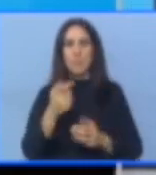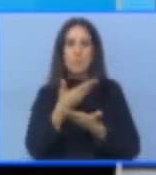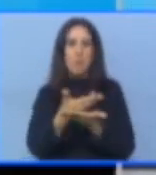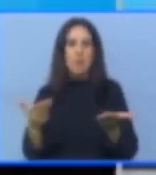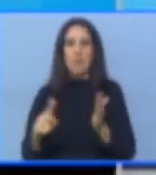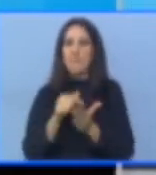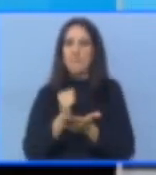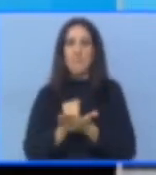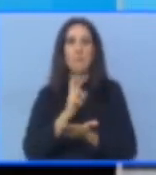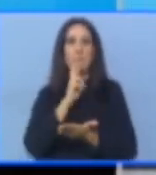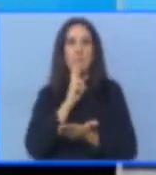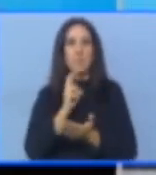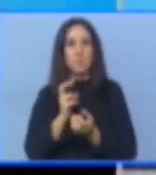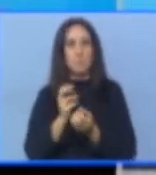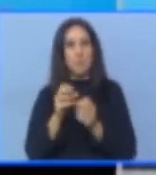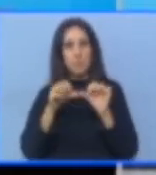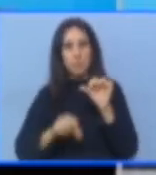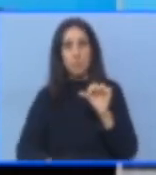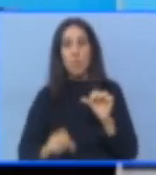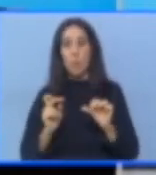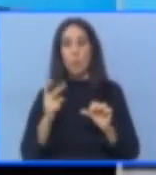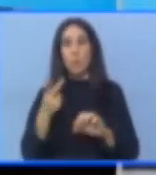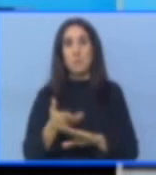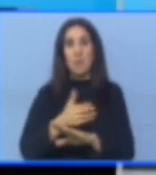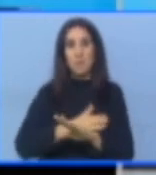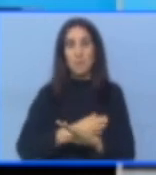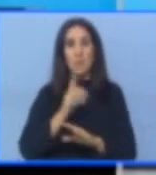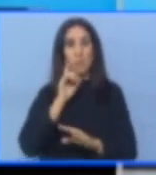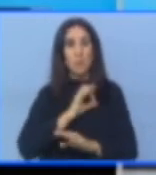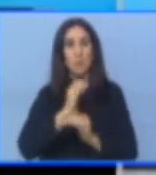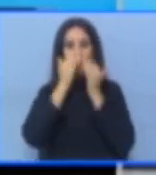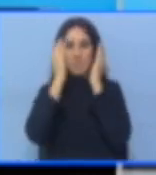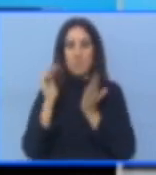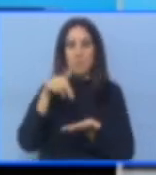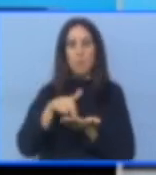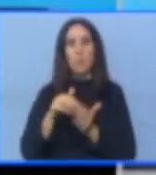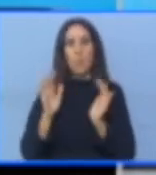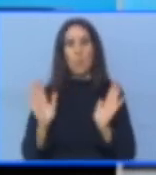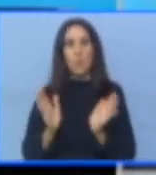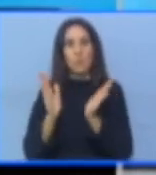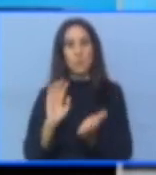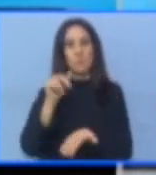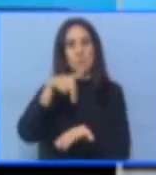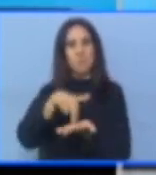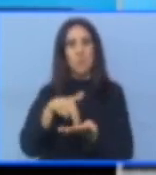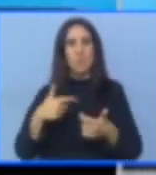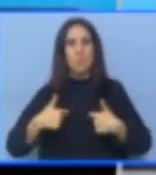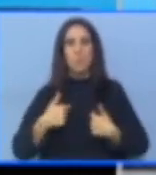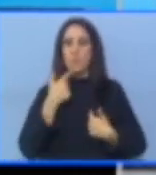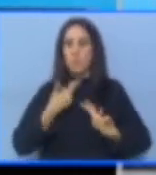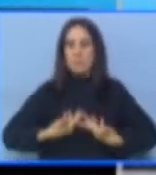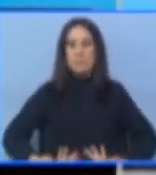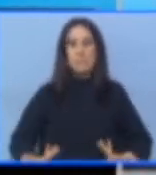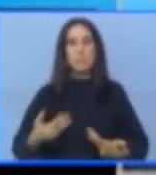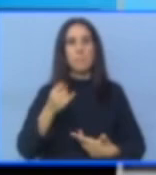mensagem de Fátima. Começa 2 anos antes das aparições de Nossa Senhora com as aparições do anjo, que se define a si próprio como eu sou o anjo